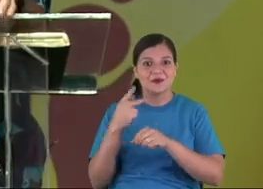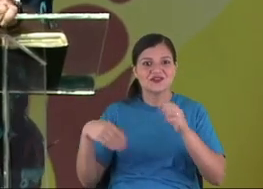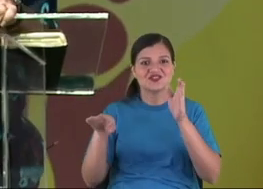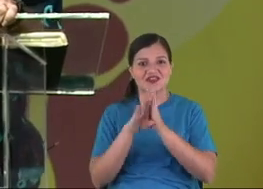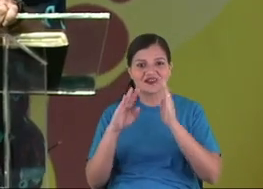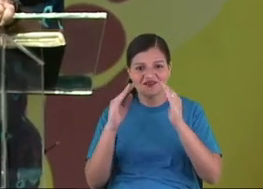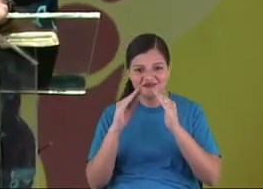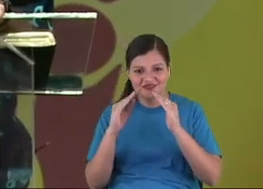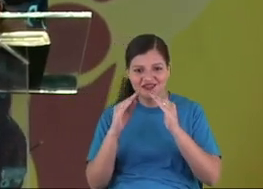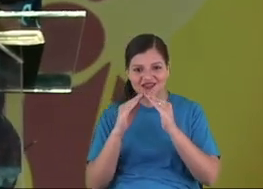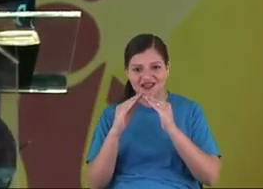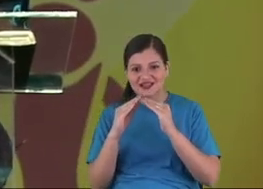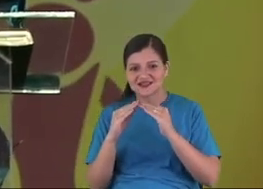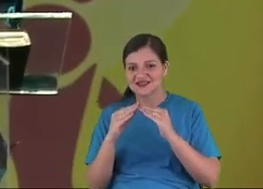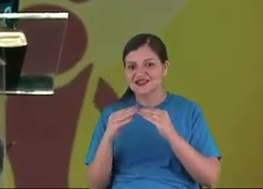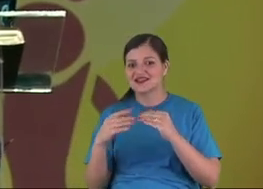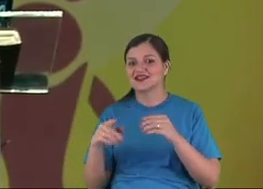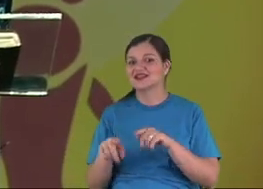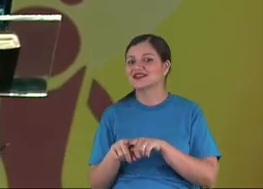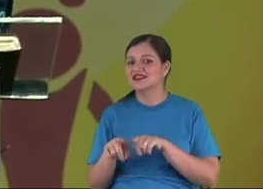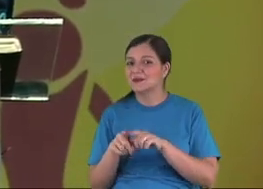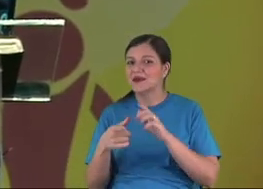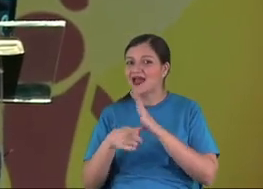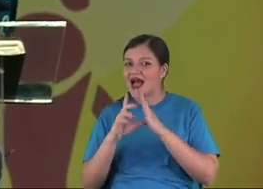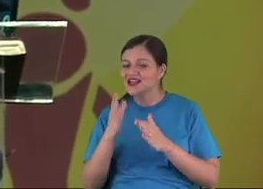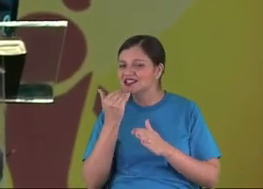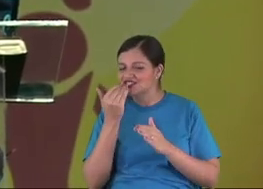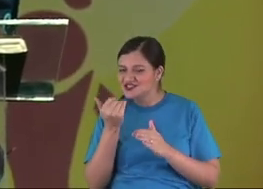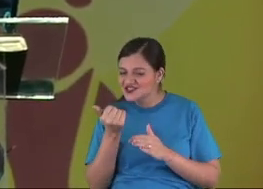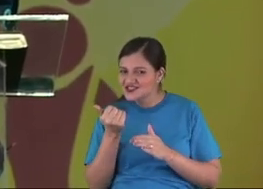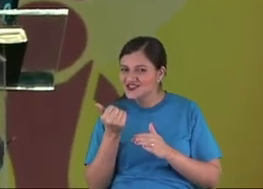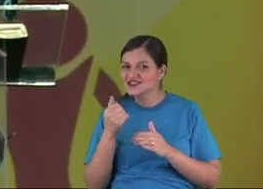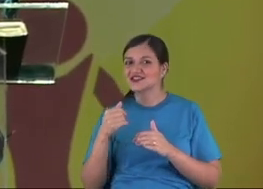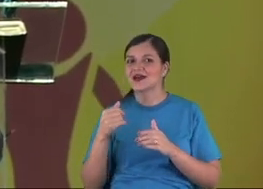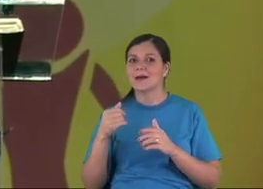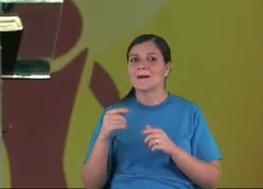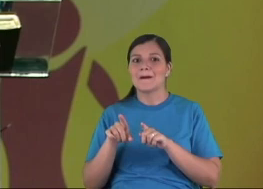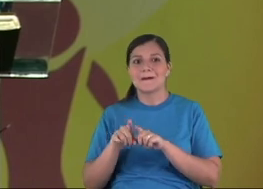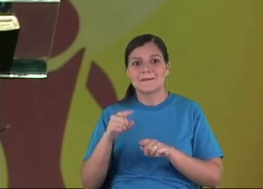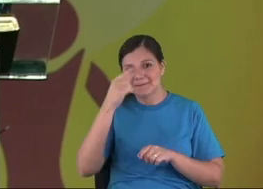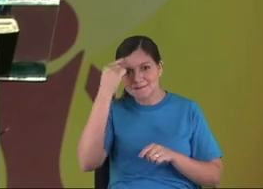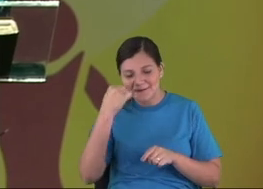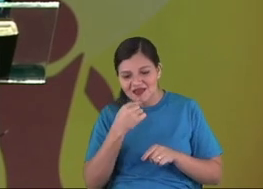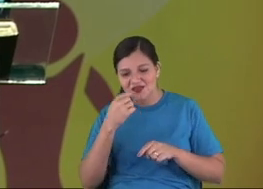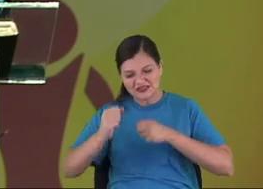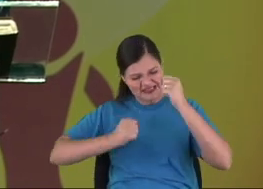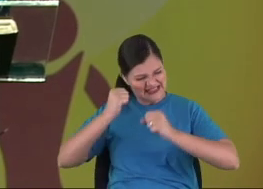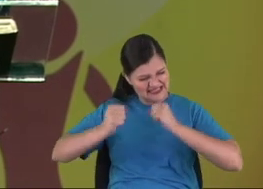jantar, mais meia hora de corre, corre. Gente, coloque seu filho para correr.